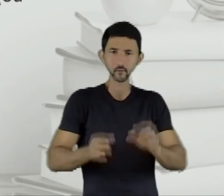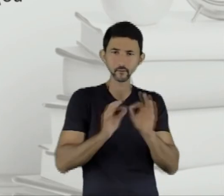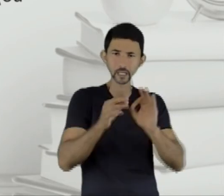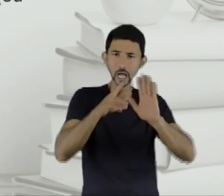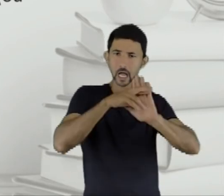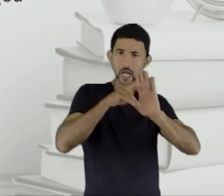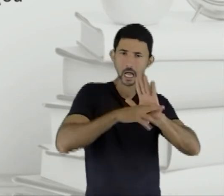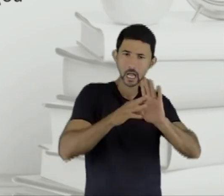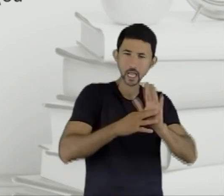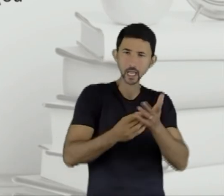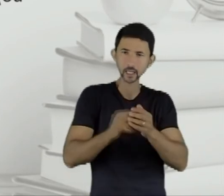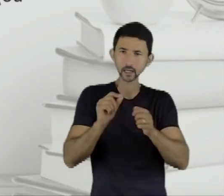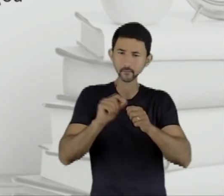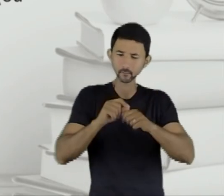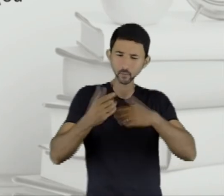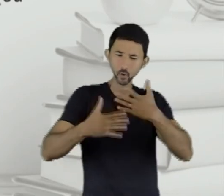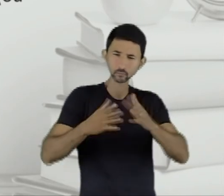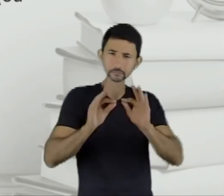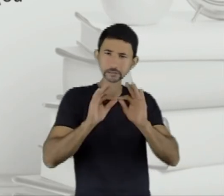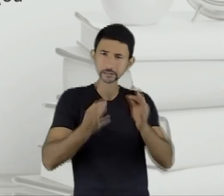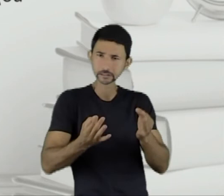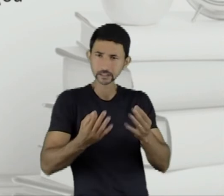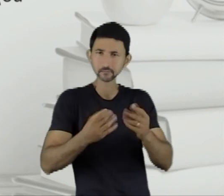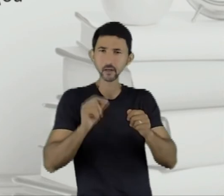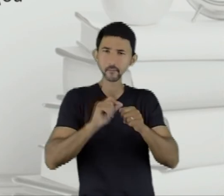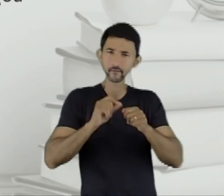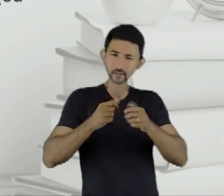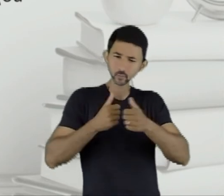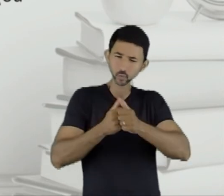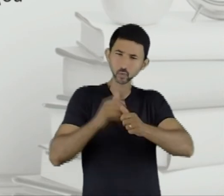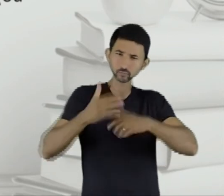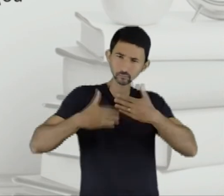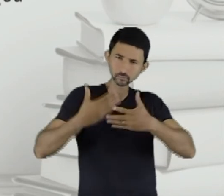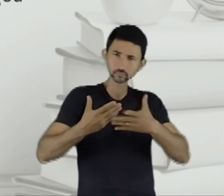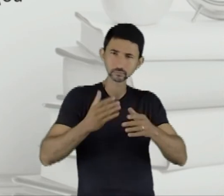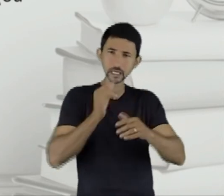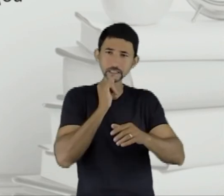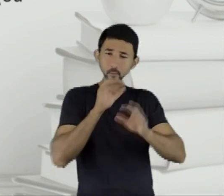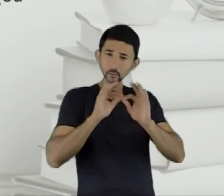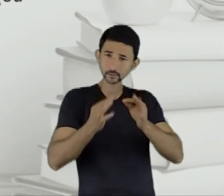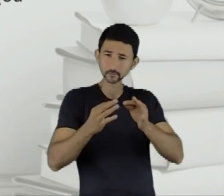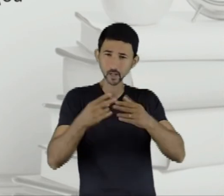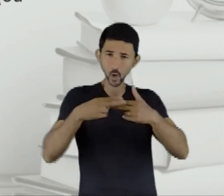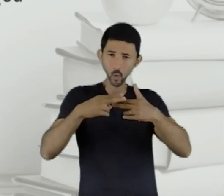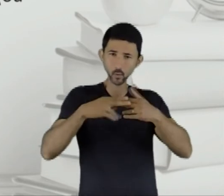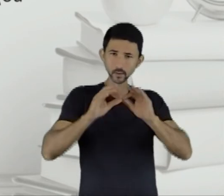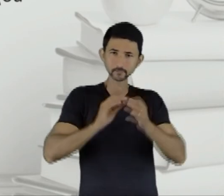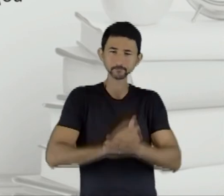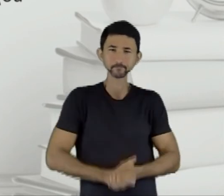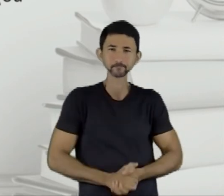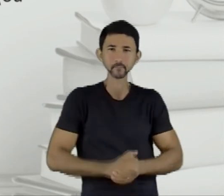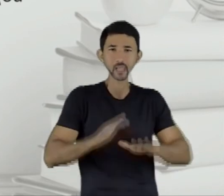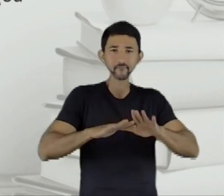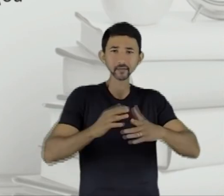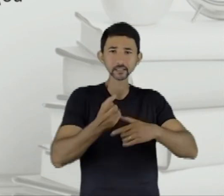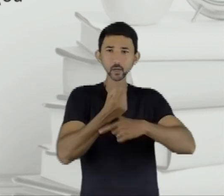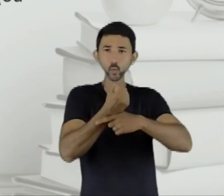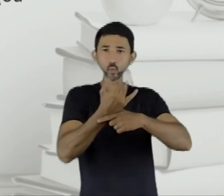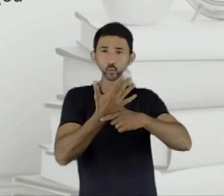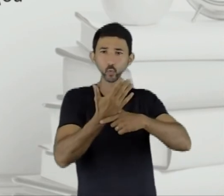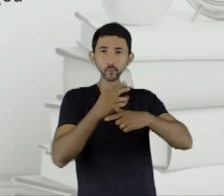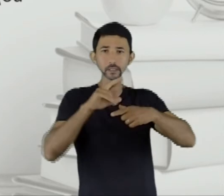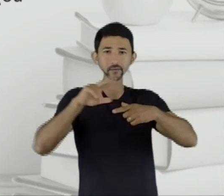que me conduz, certo? Nesse exemplo simples a usá-la. Geralmente, quando os denominadores forem